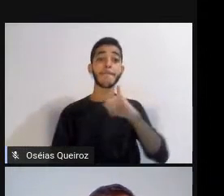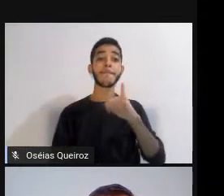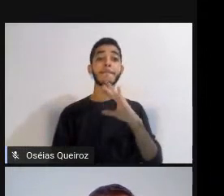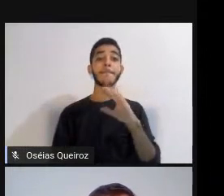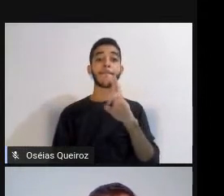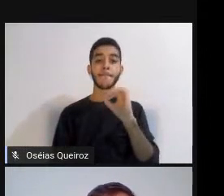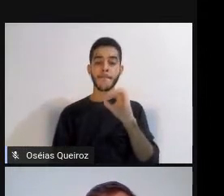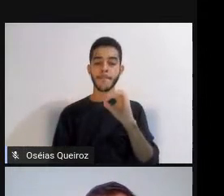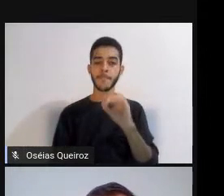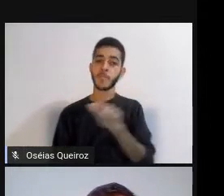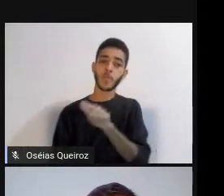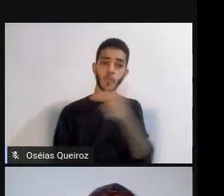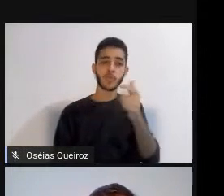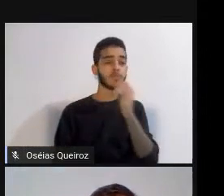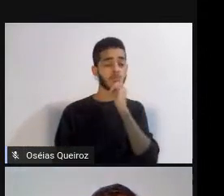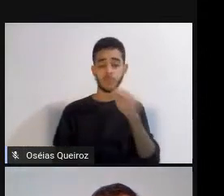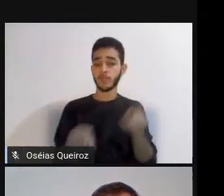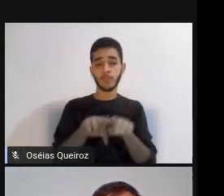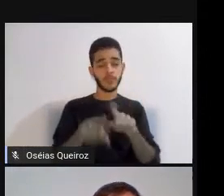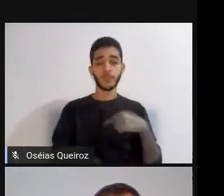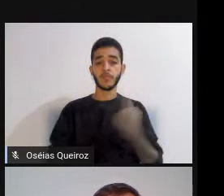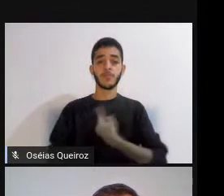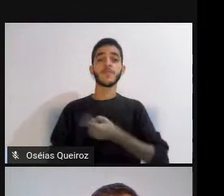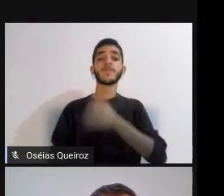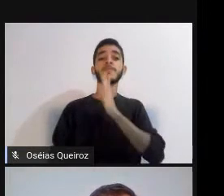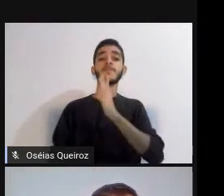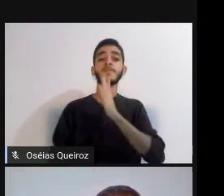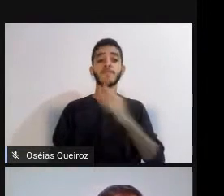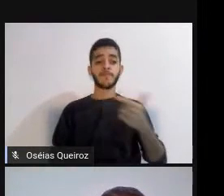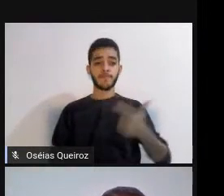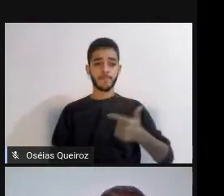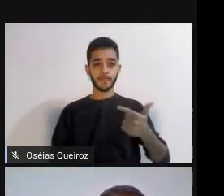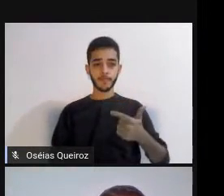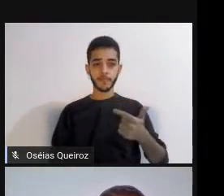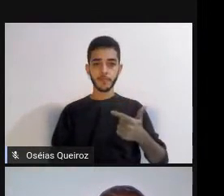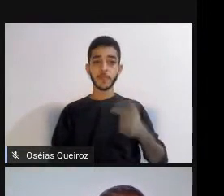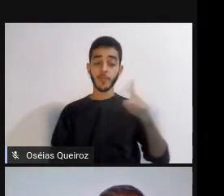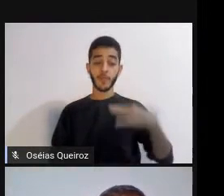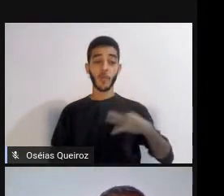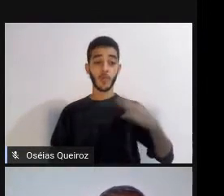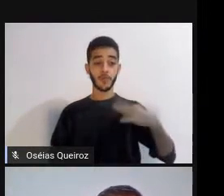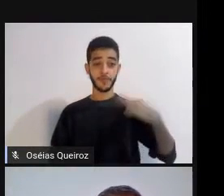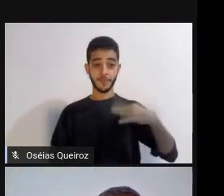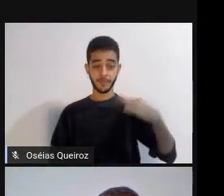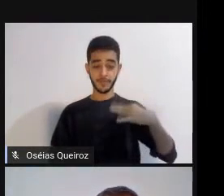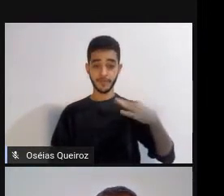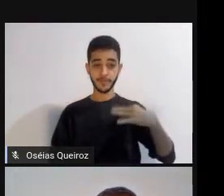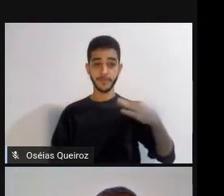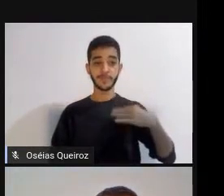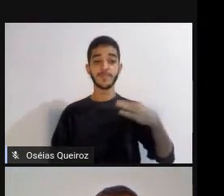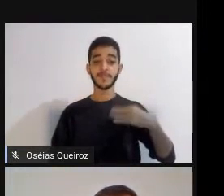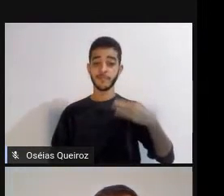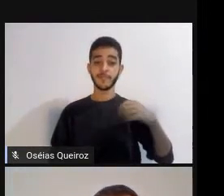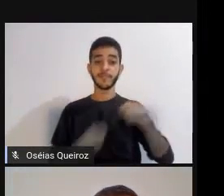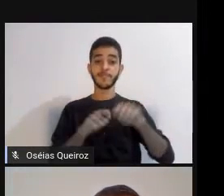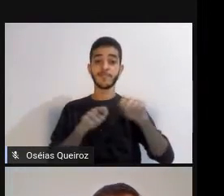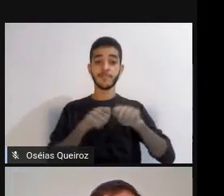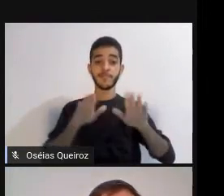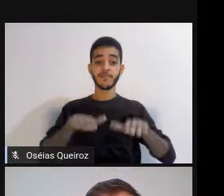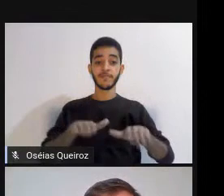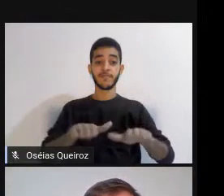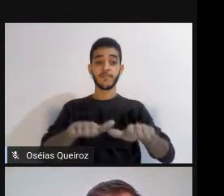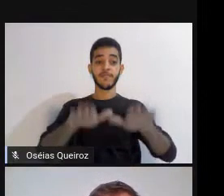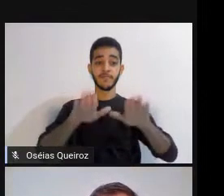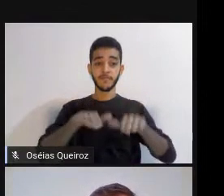Uma outra fonte muito comum de microplástico secundário são as roupas. As roupas feitas a partir de